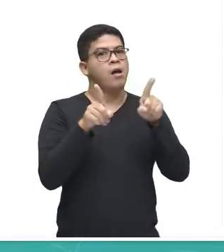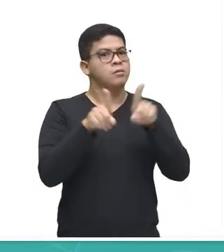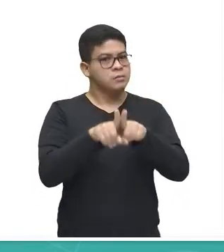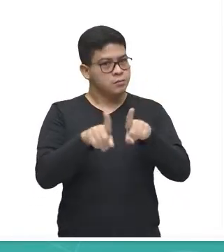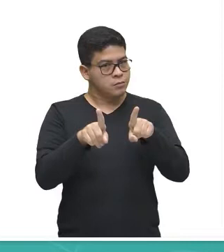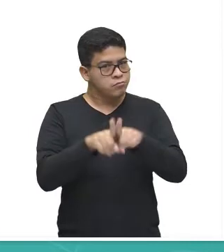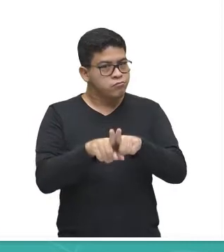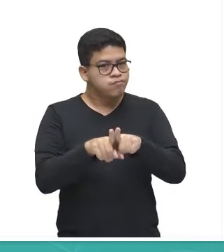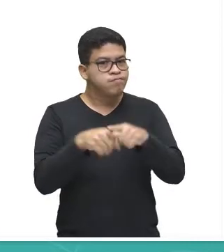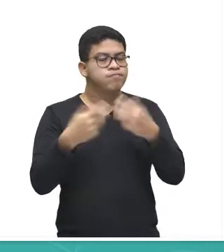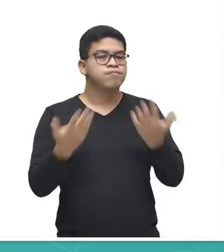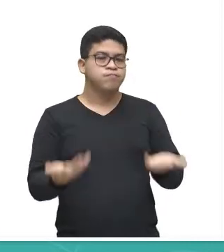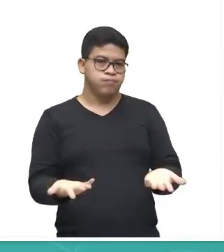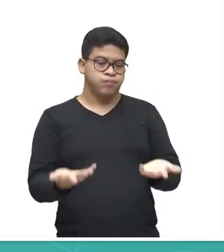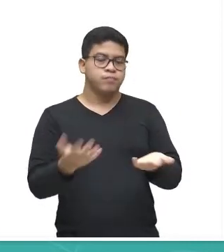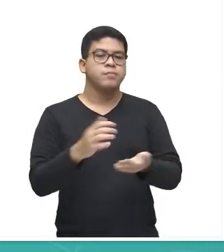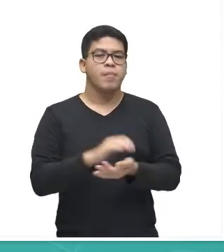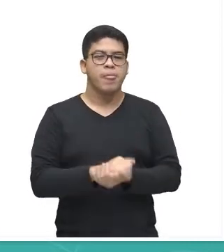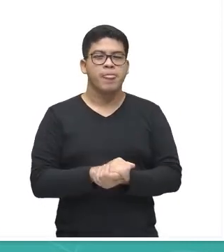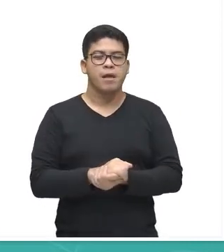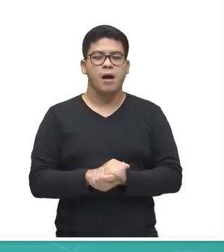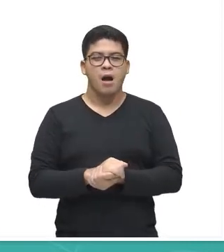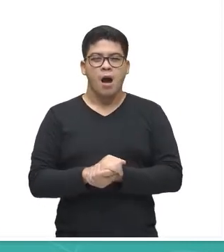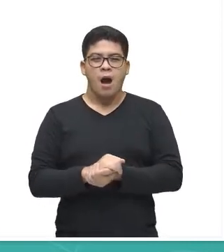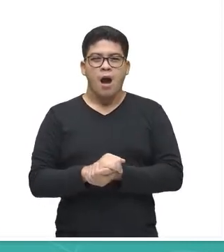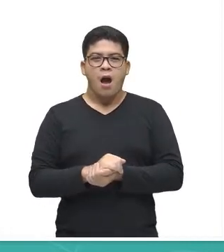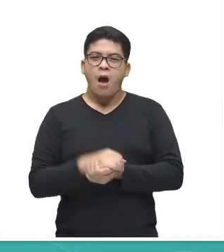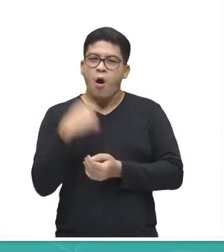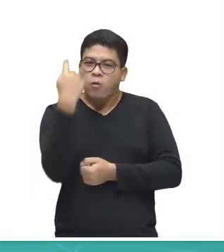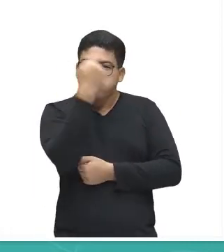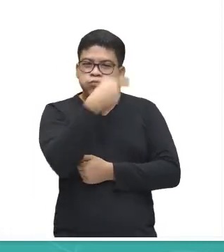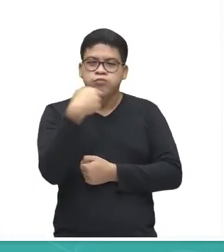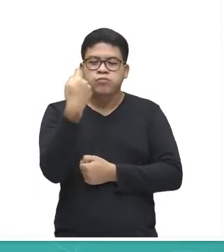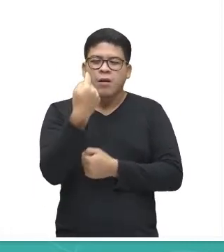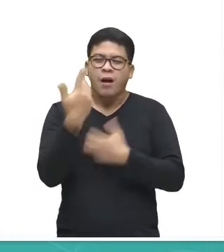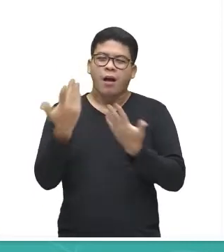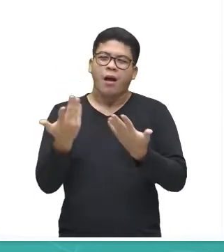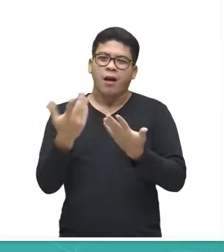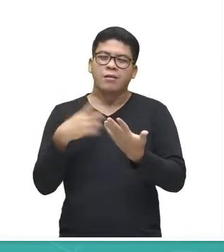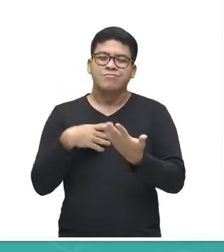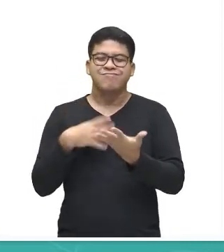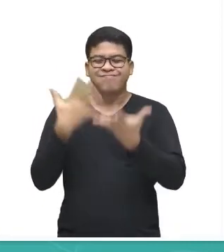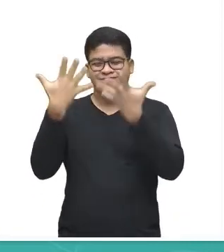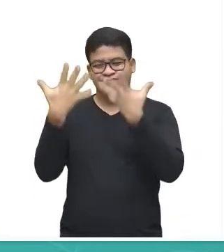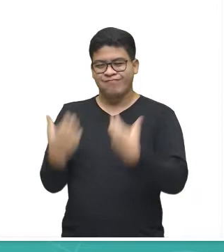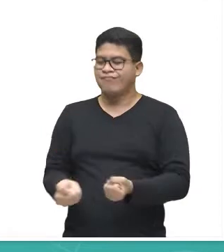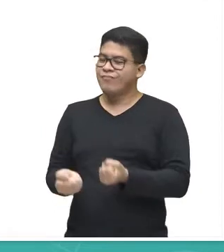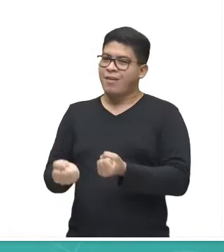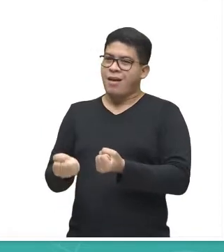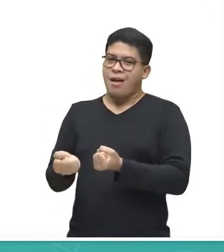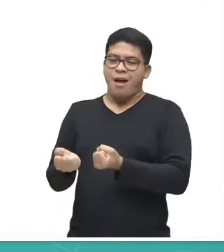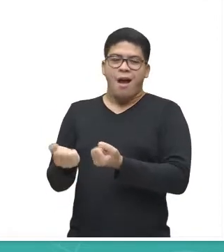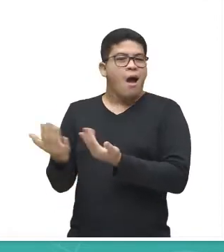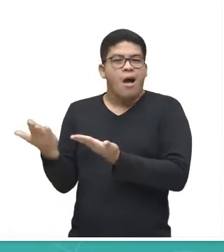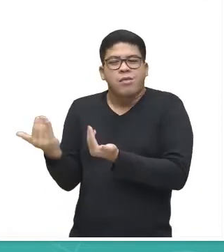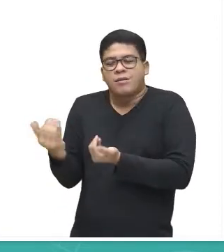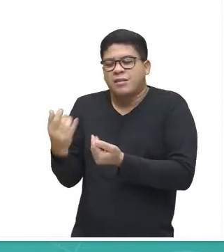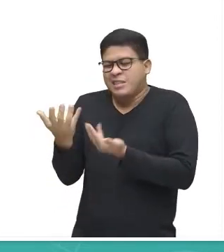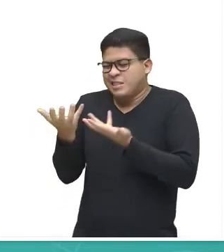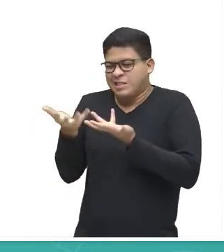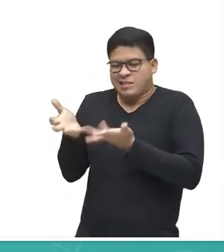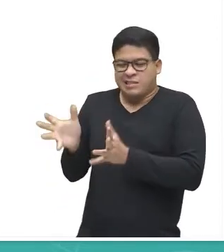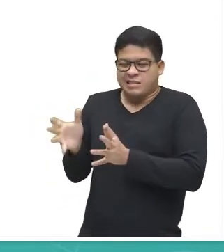acne, né? Que essa mudança, ela não é muito aceita pelos adolescentes, né?